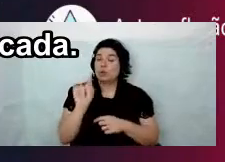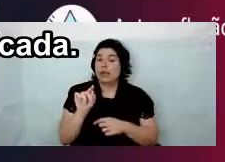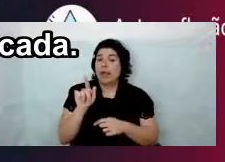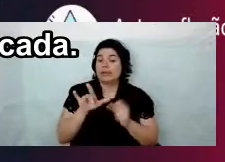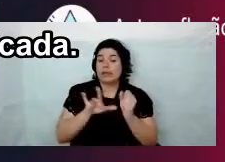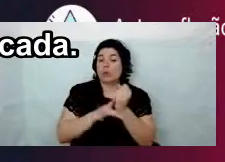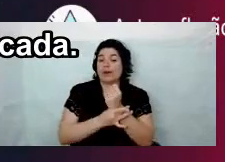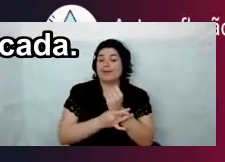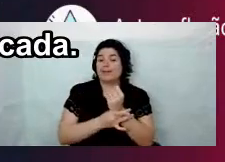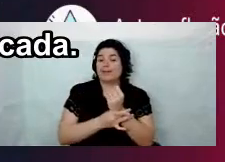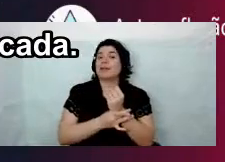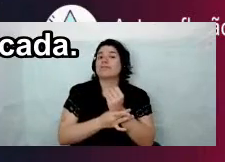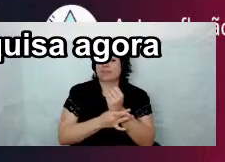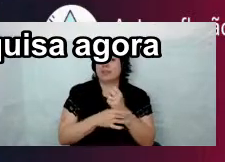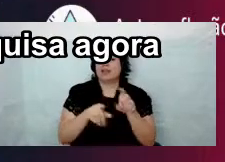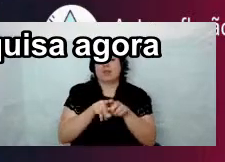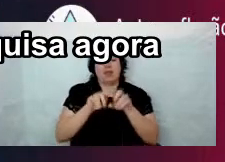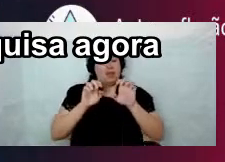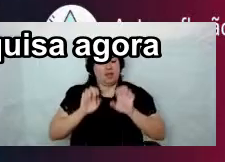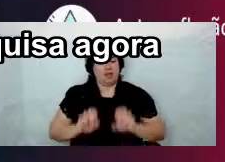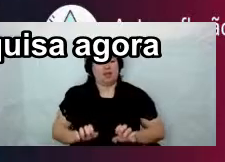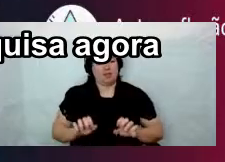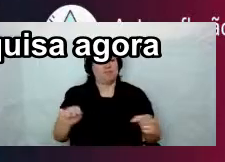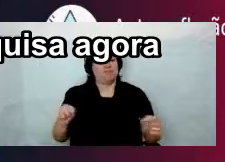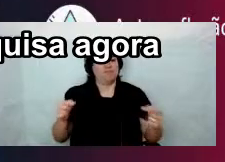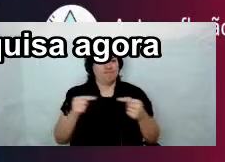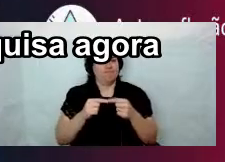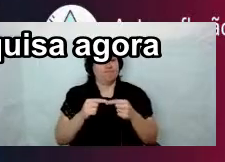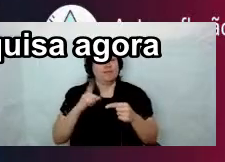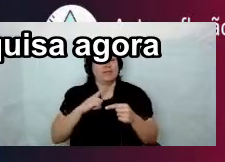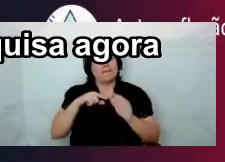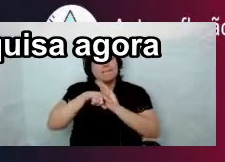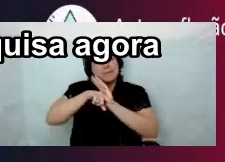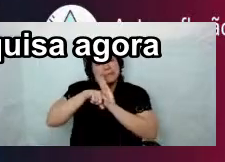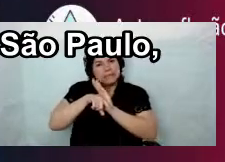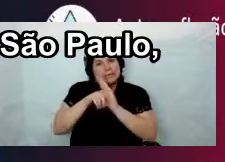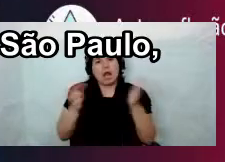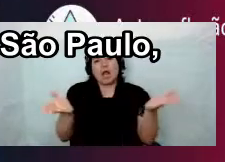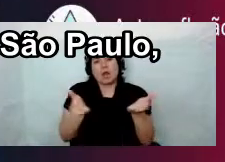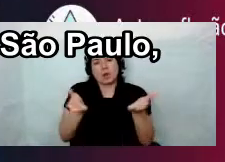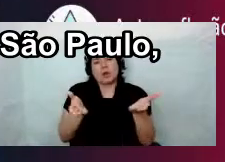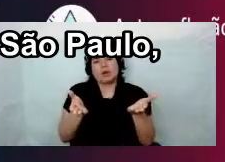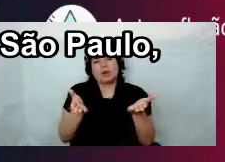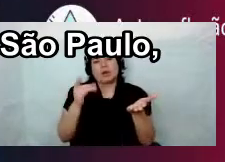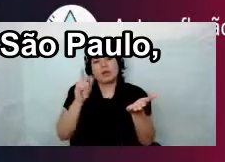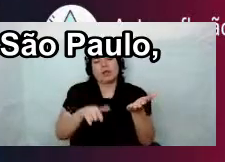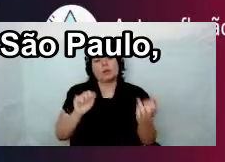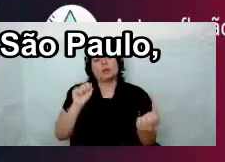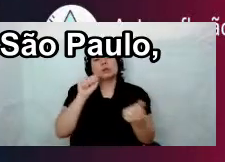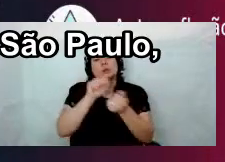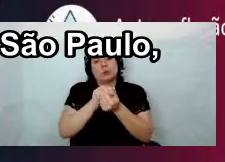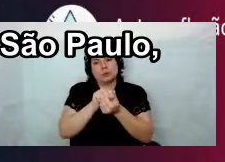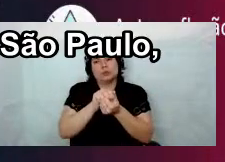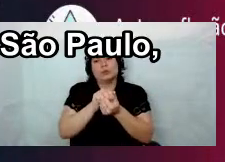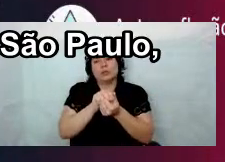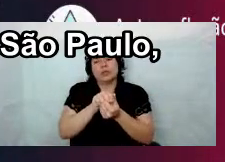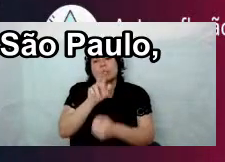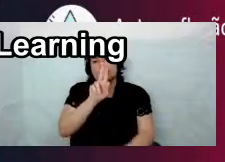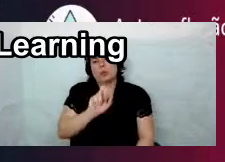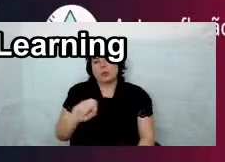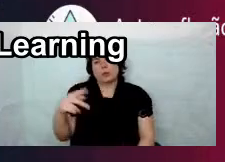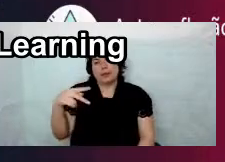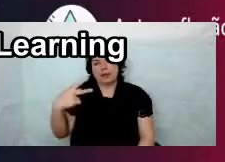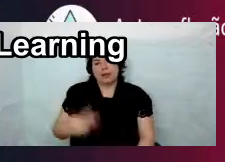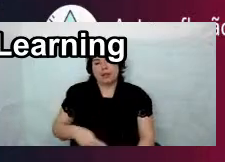e ética aplicada. Então, a gente tem aqui uma pesquisa agora, em conjunto com a USP, aqui em São